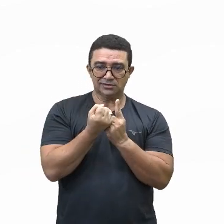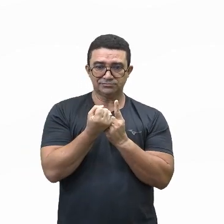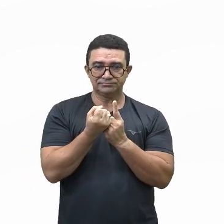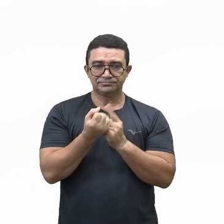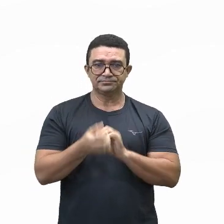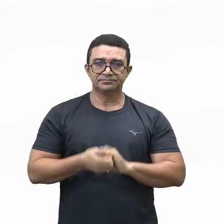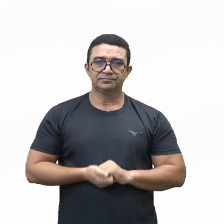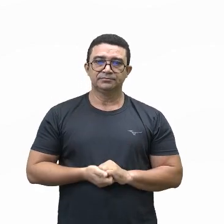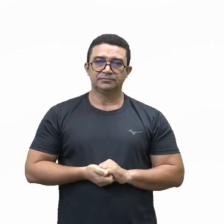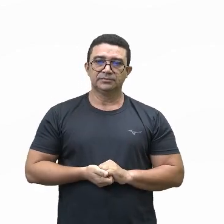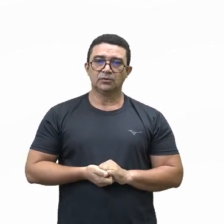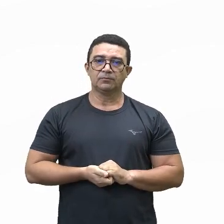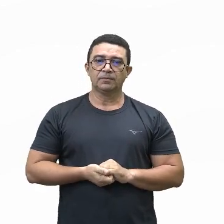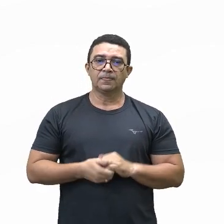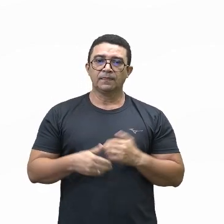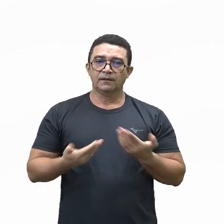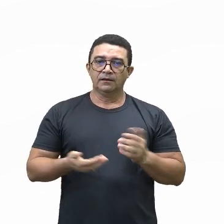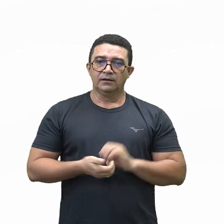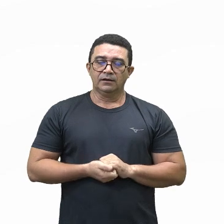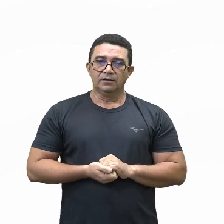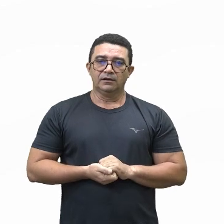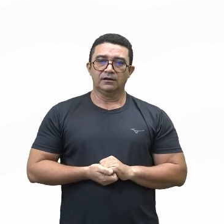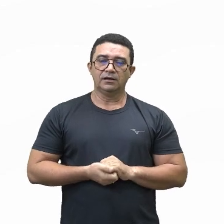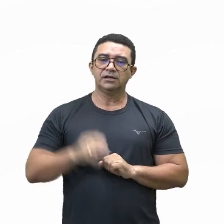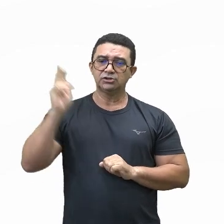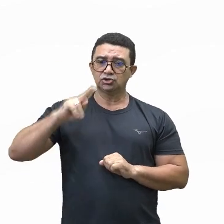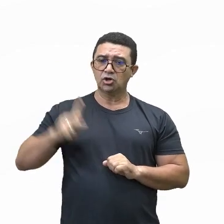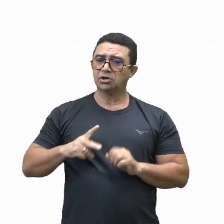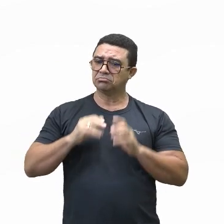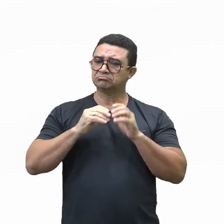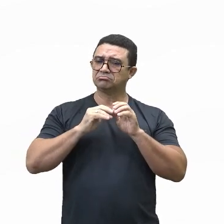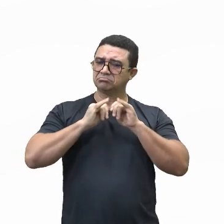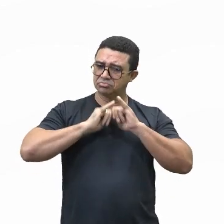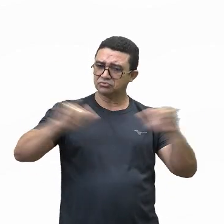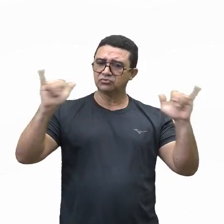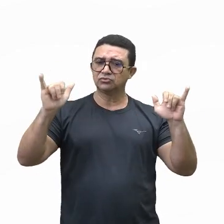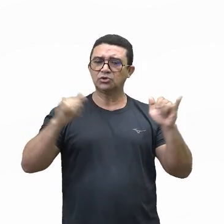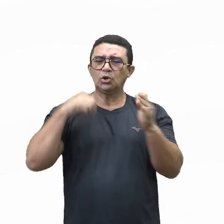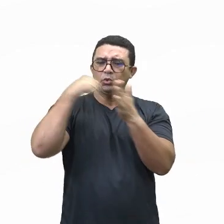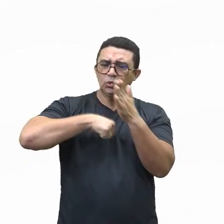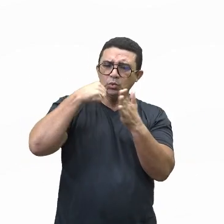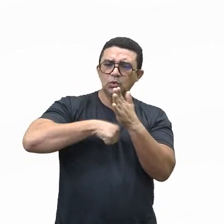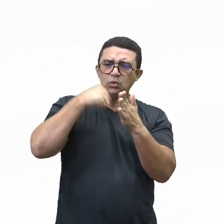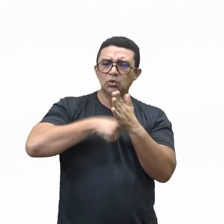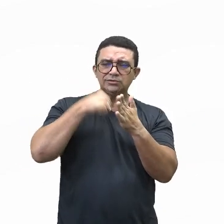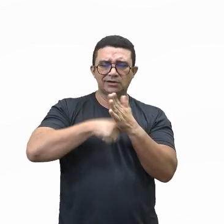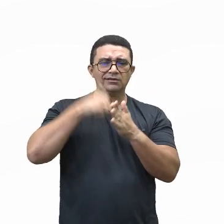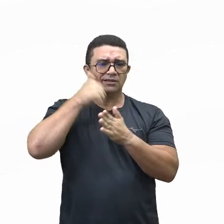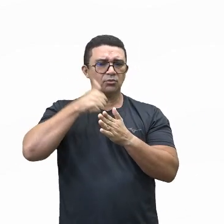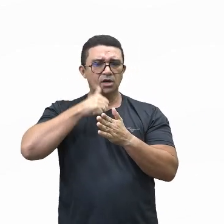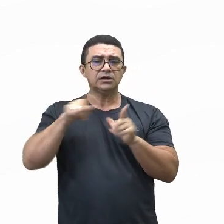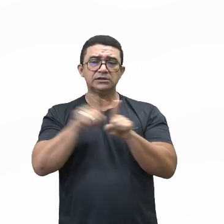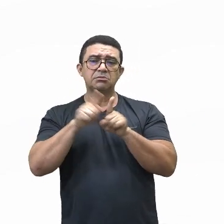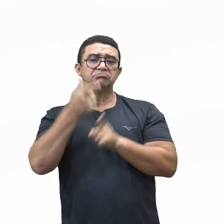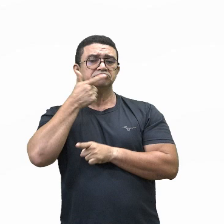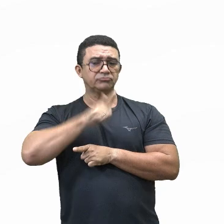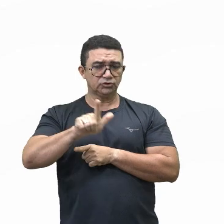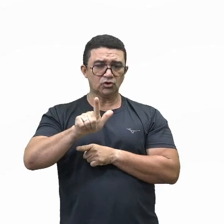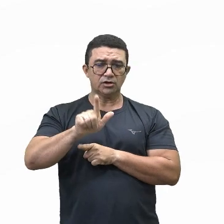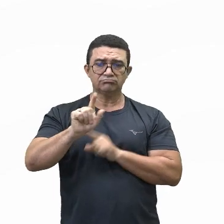submetidas. Fala também das suas lutas e resistência que realizaram